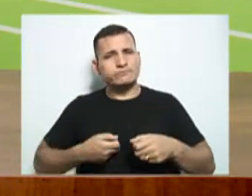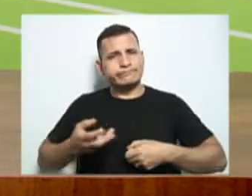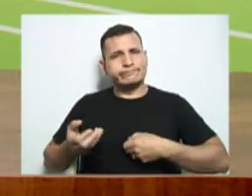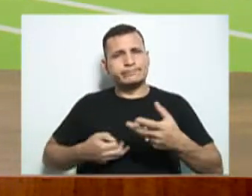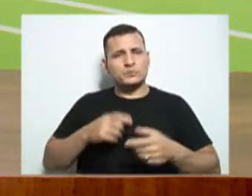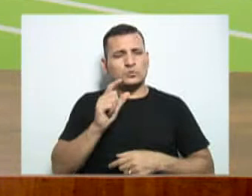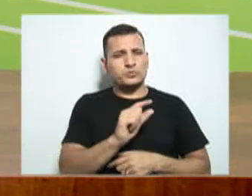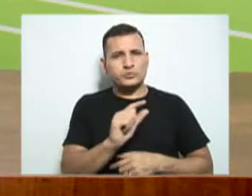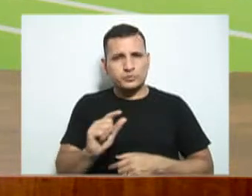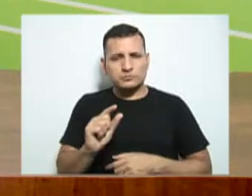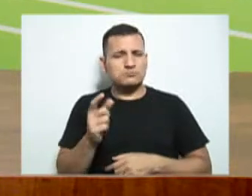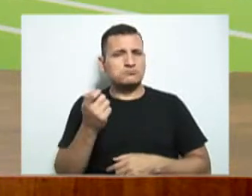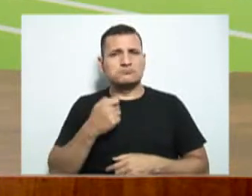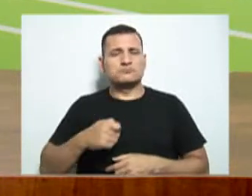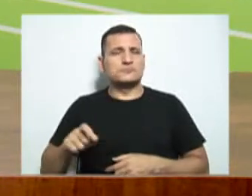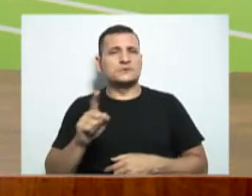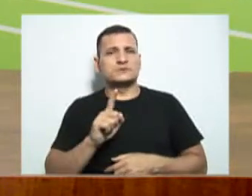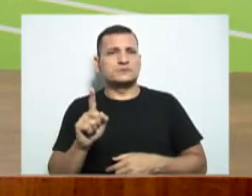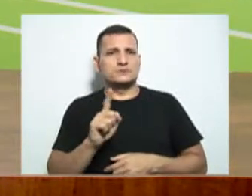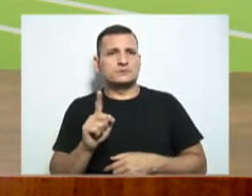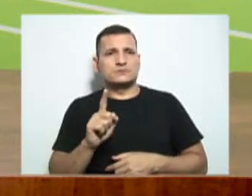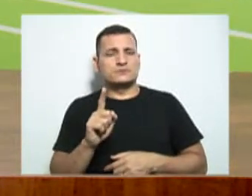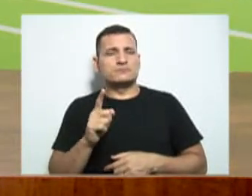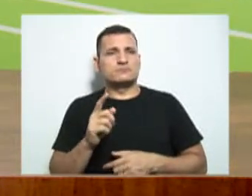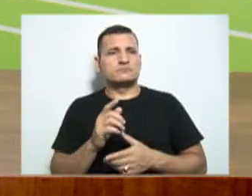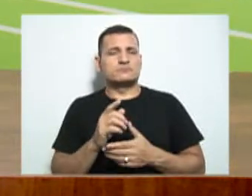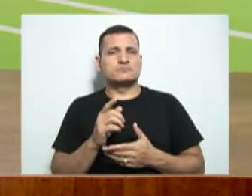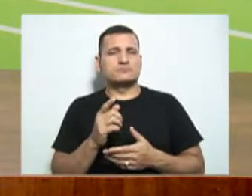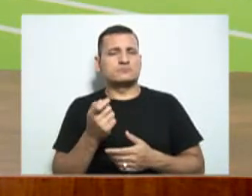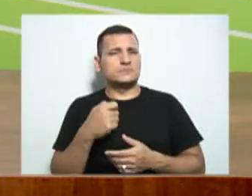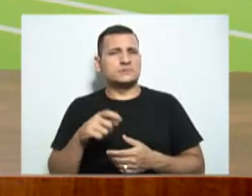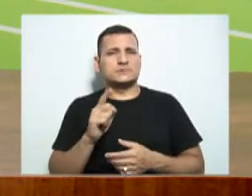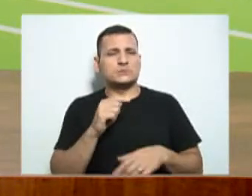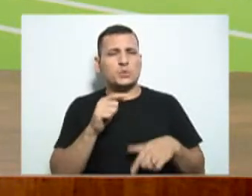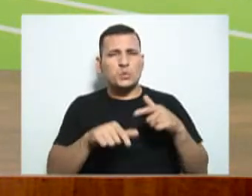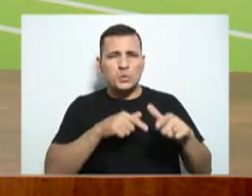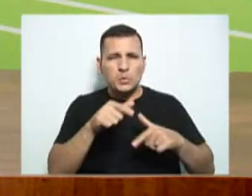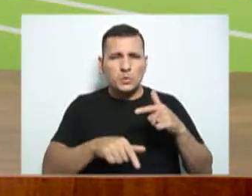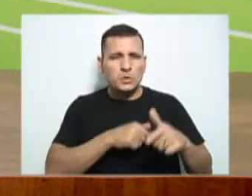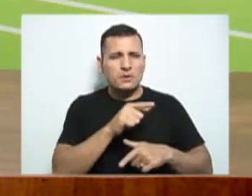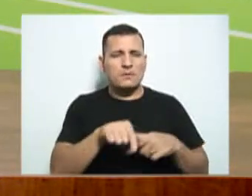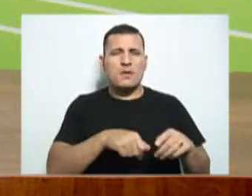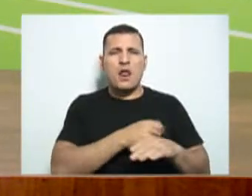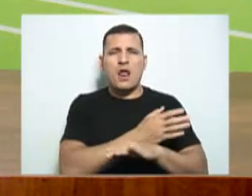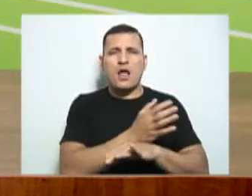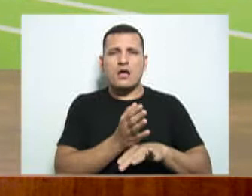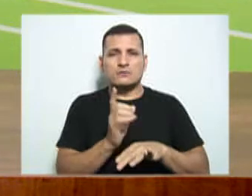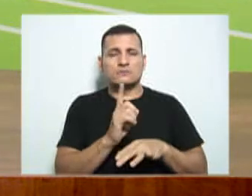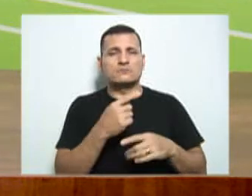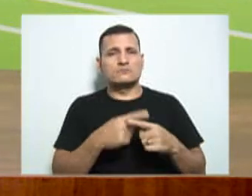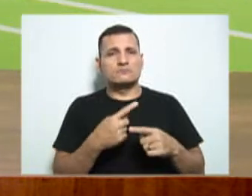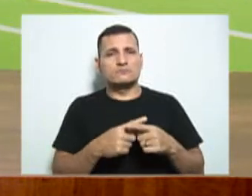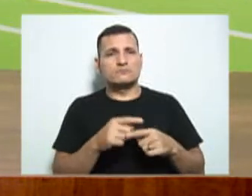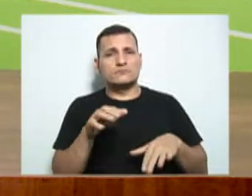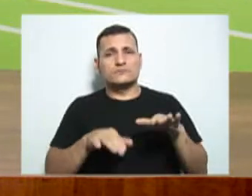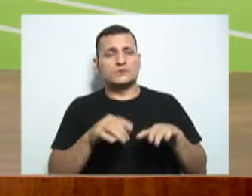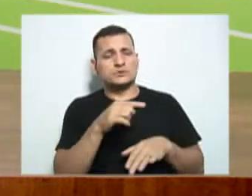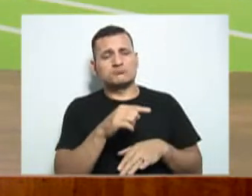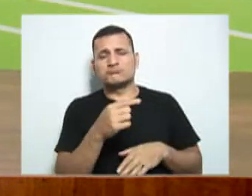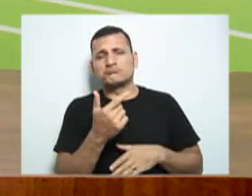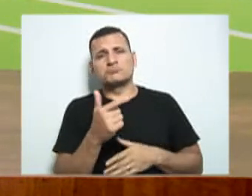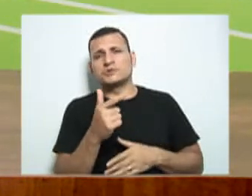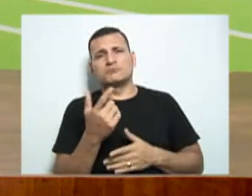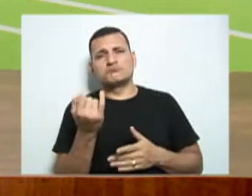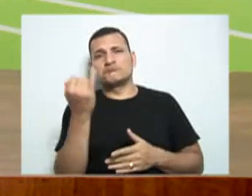não precisamos ficar tanto tempo trabalhando, porque muitas vezes não tem tanta